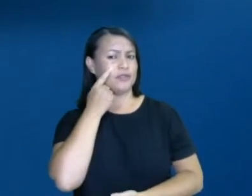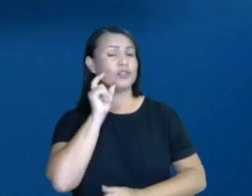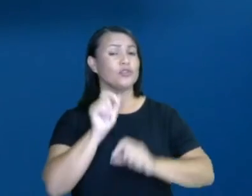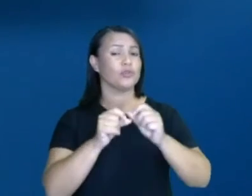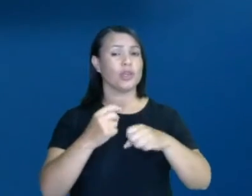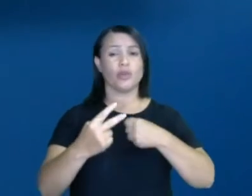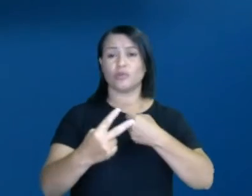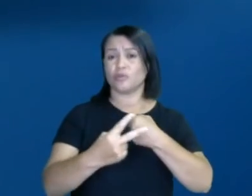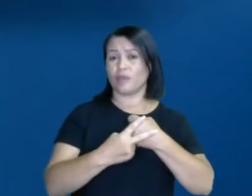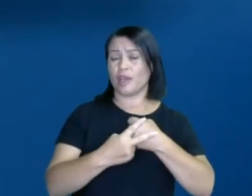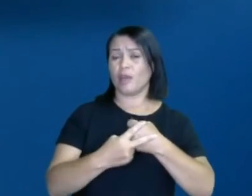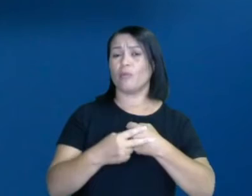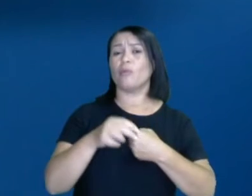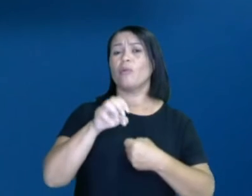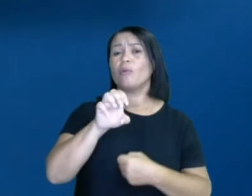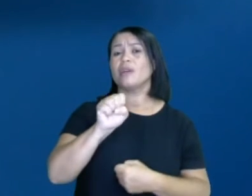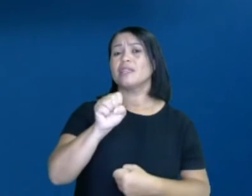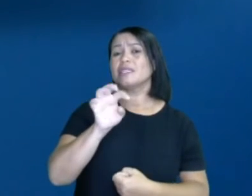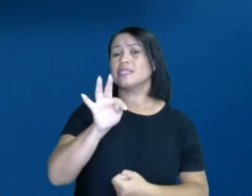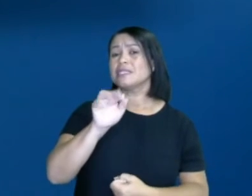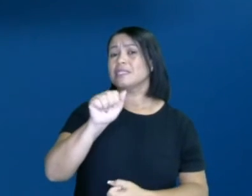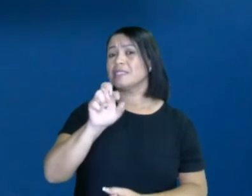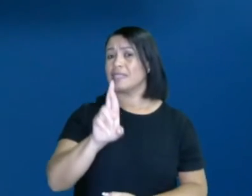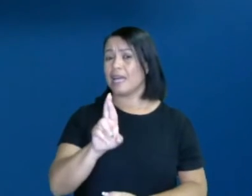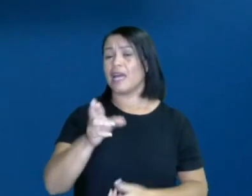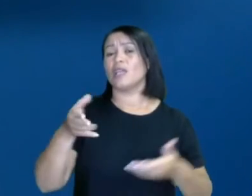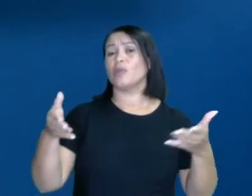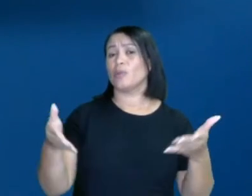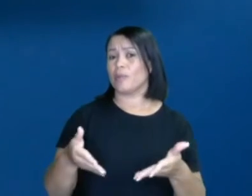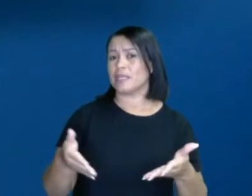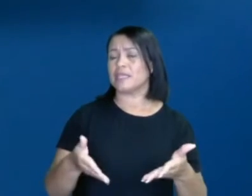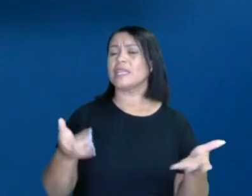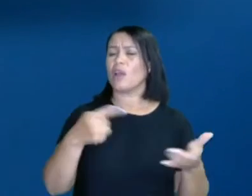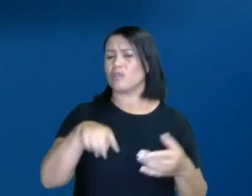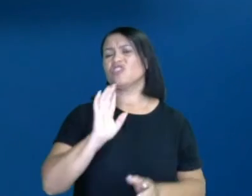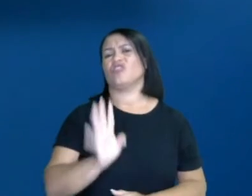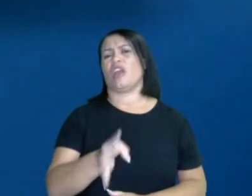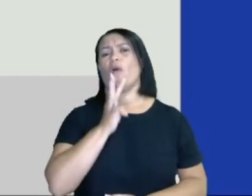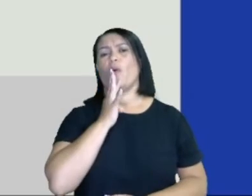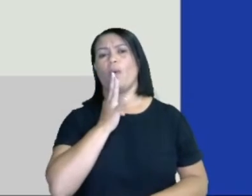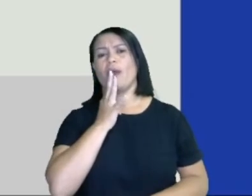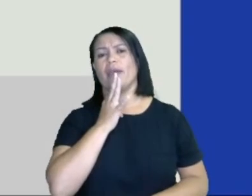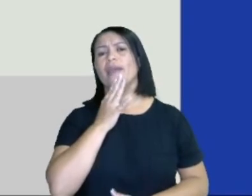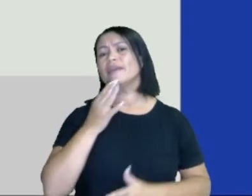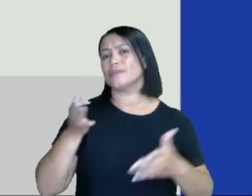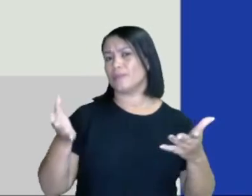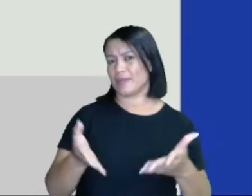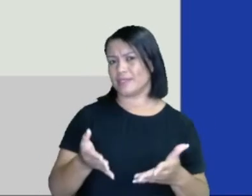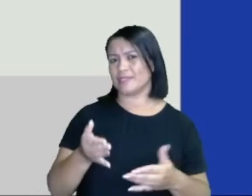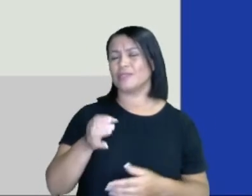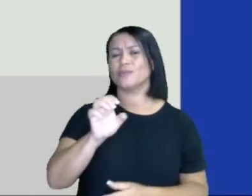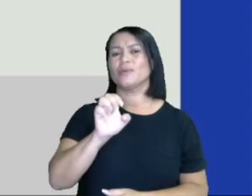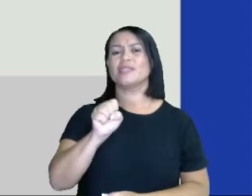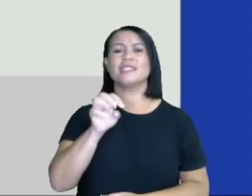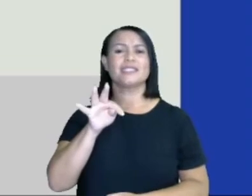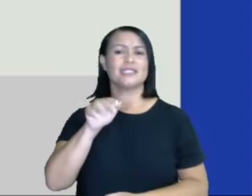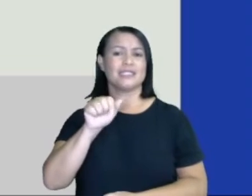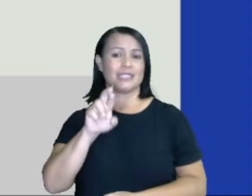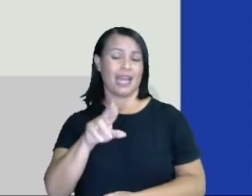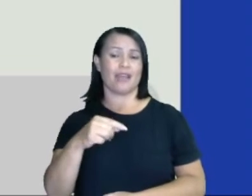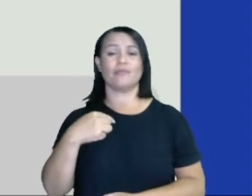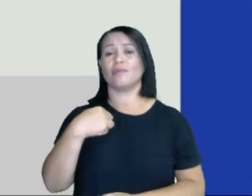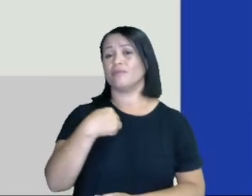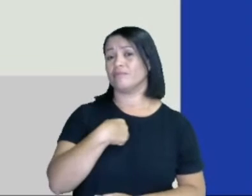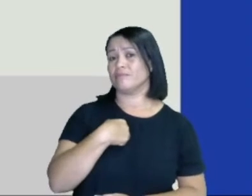né, o verbo estar e o verbo ser no presente, então vocês já conhecem o presente do verbo estar. Eu